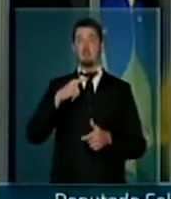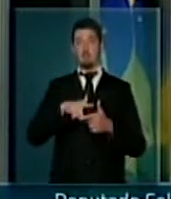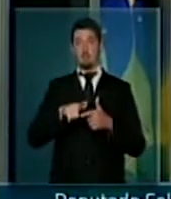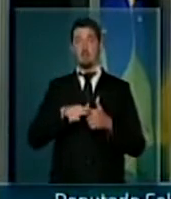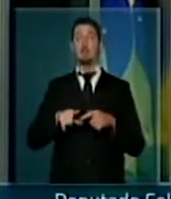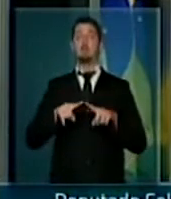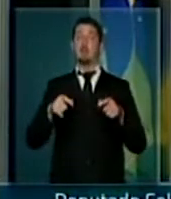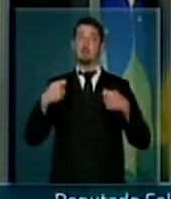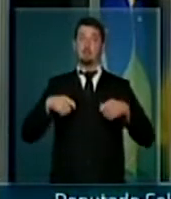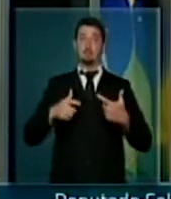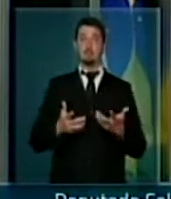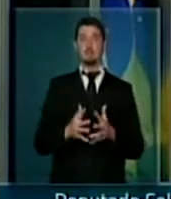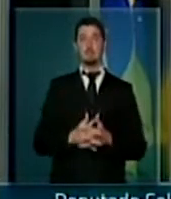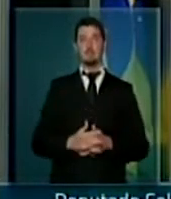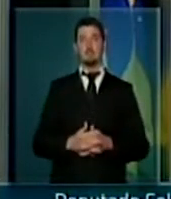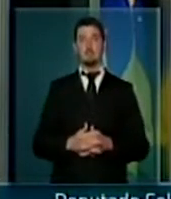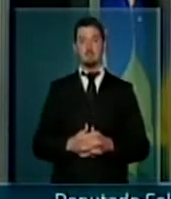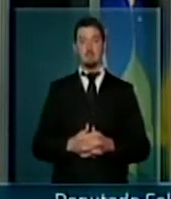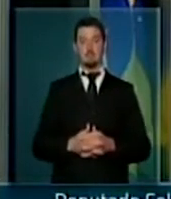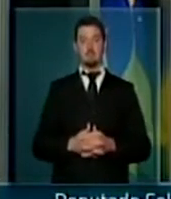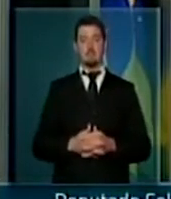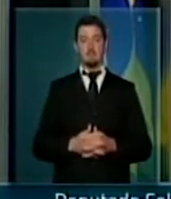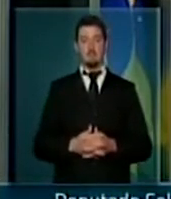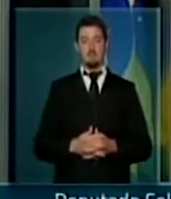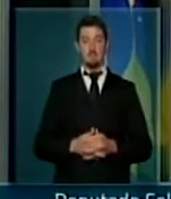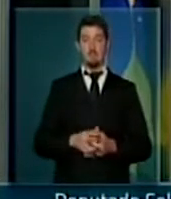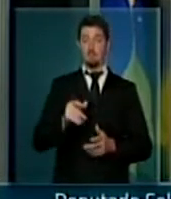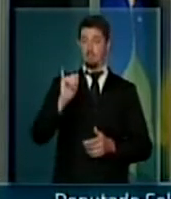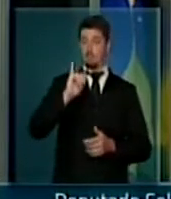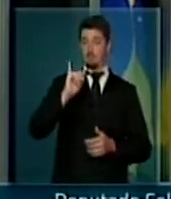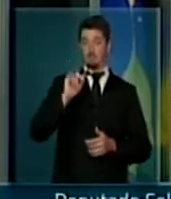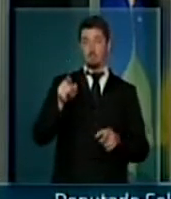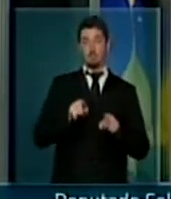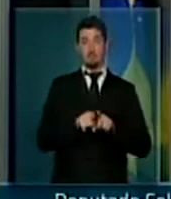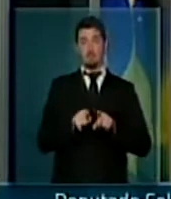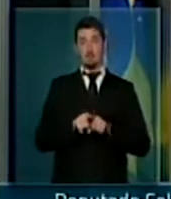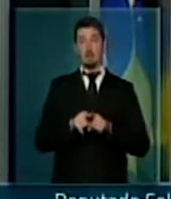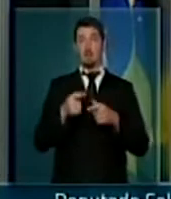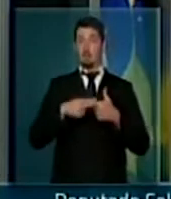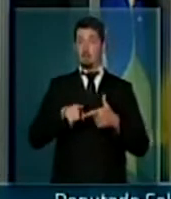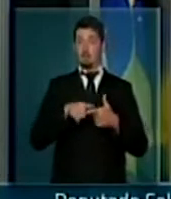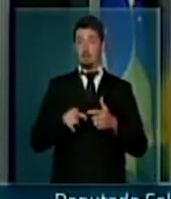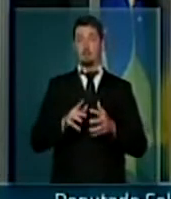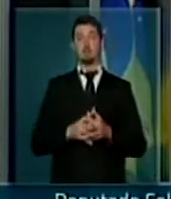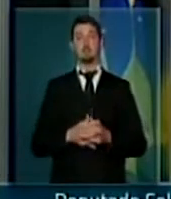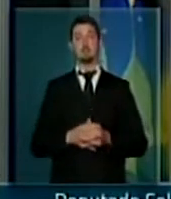aqui, mas é uma necessidade. A carga tributária, o problema: